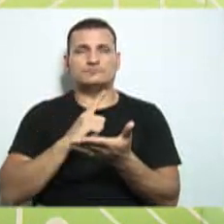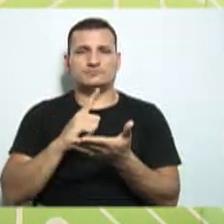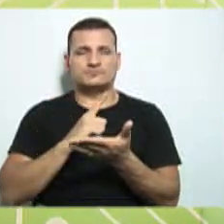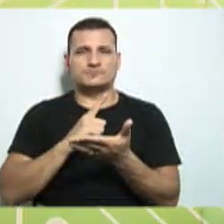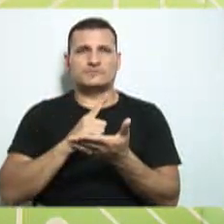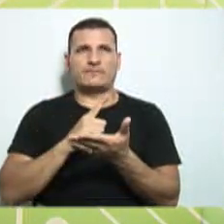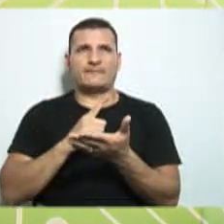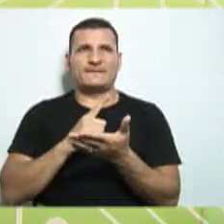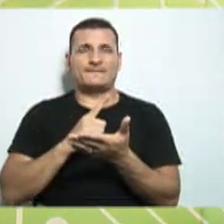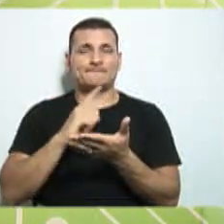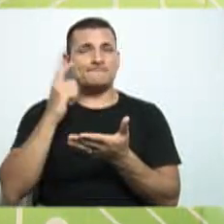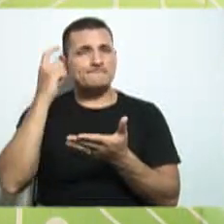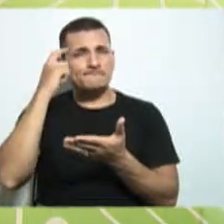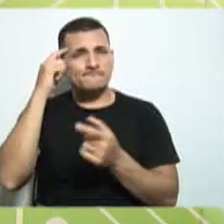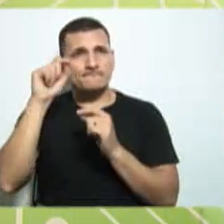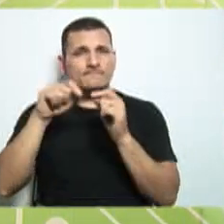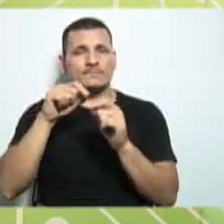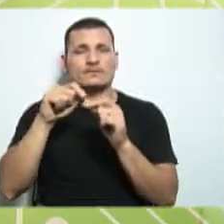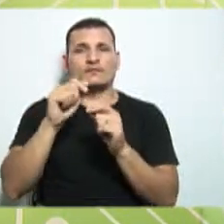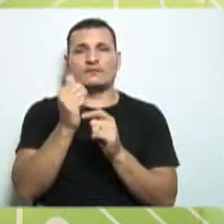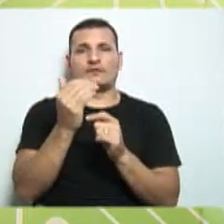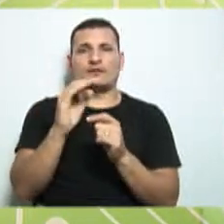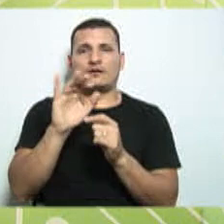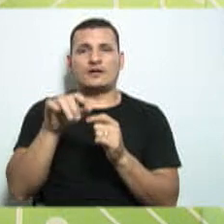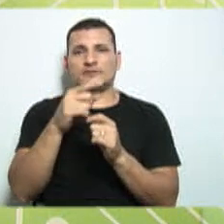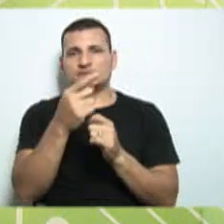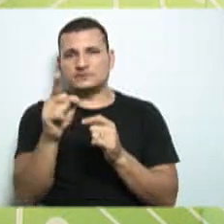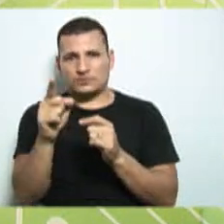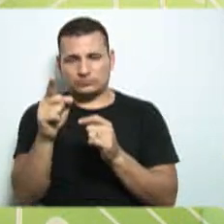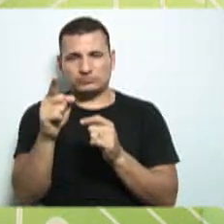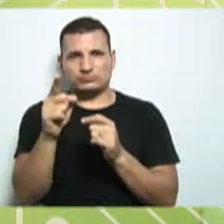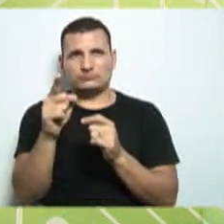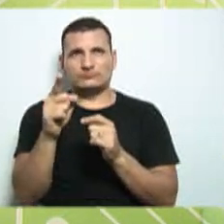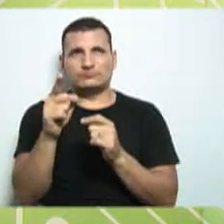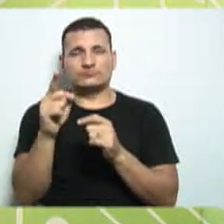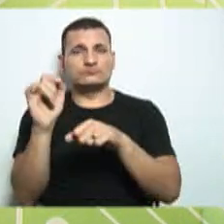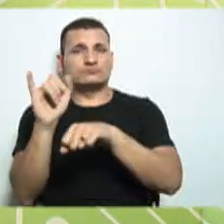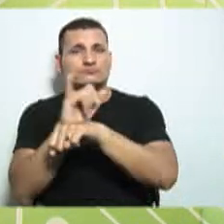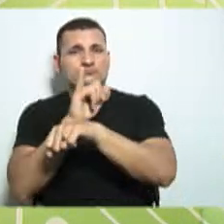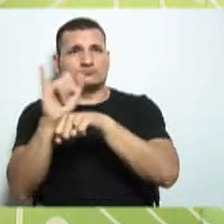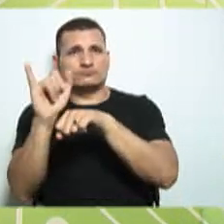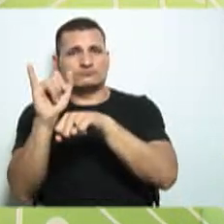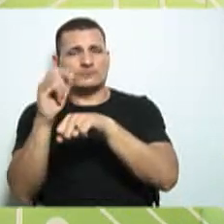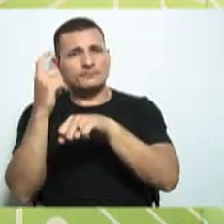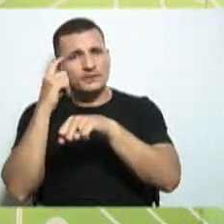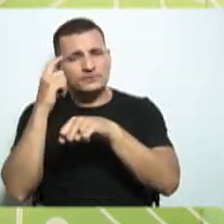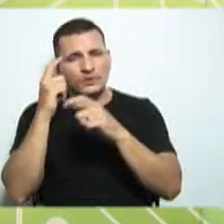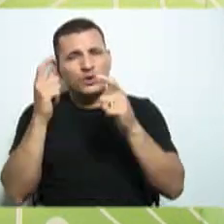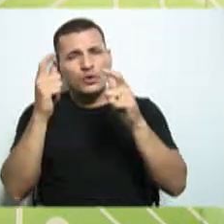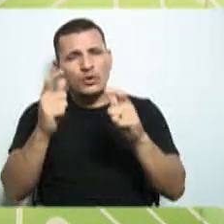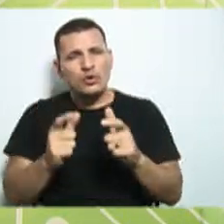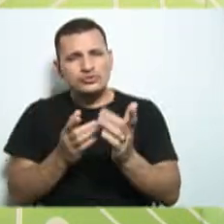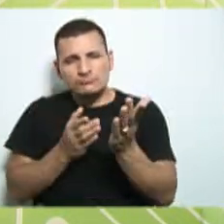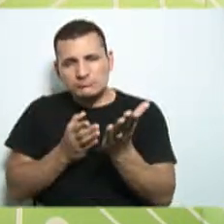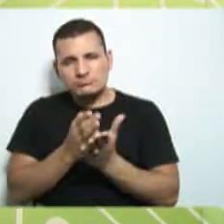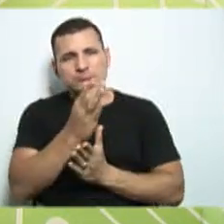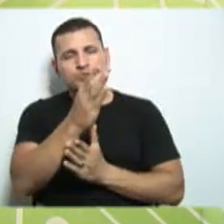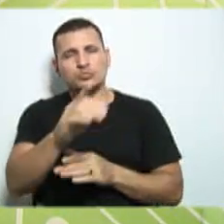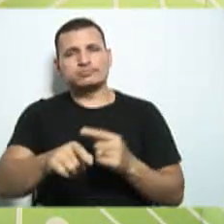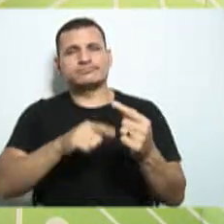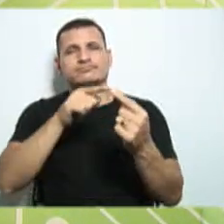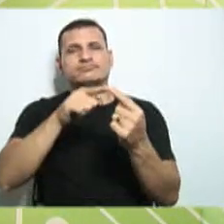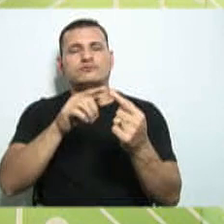vão começar a pensar o quê? Na ação. O estratégico, ele pensa onde quer chegar, qual o futuro que nós